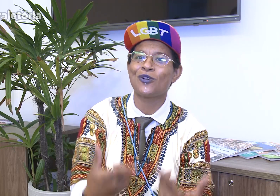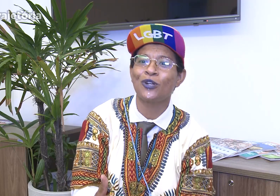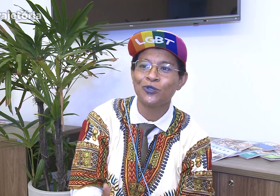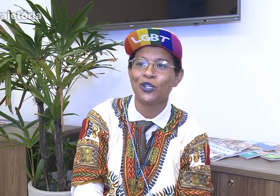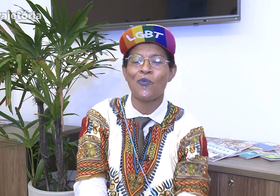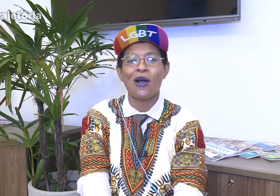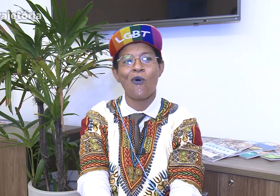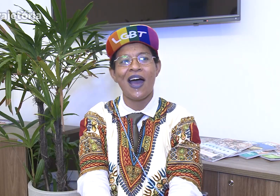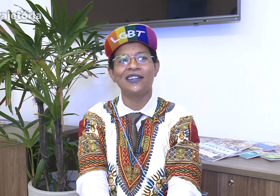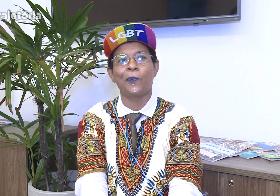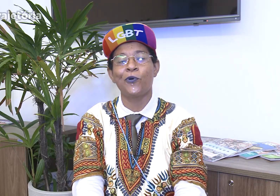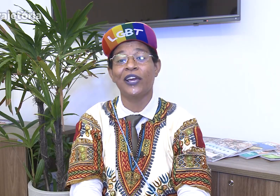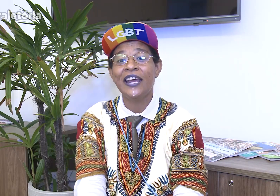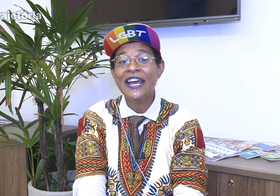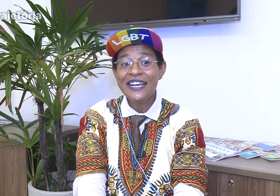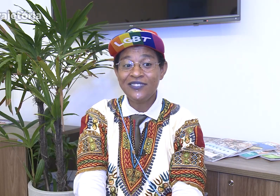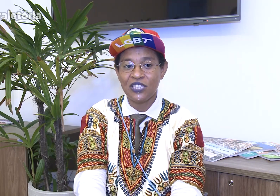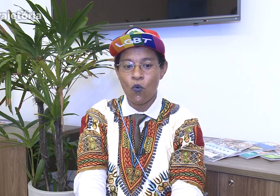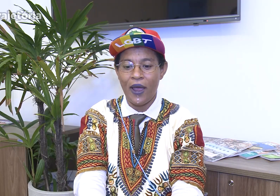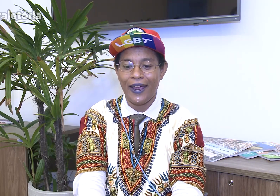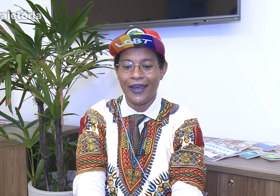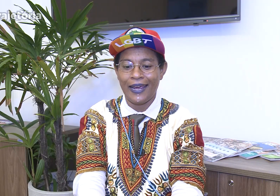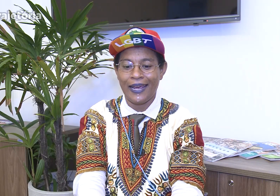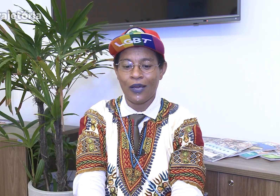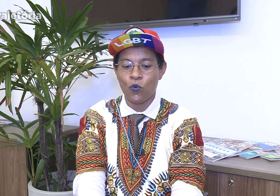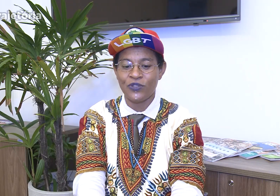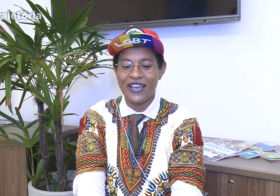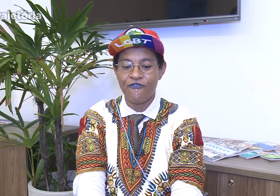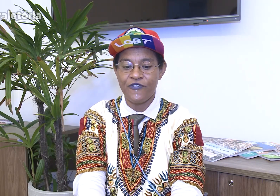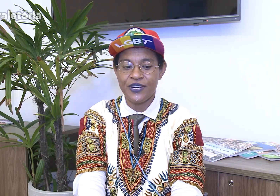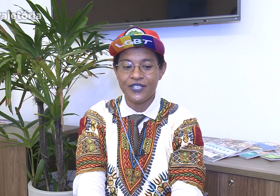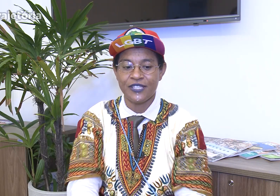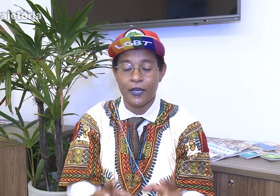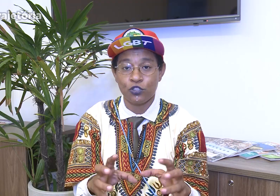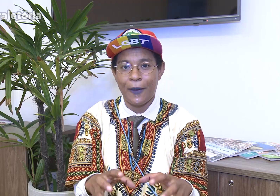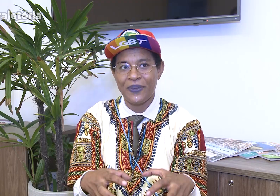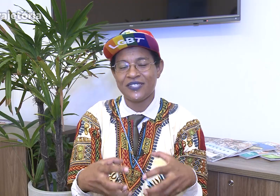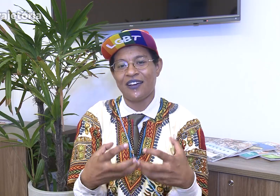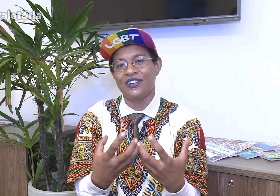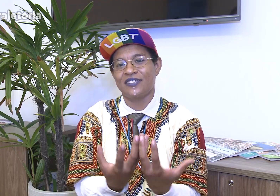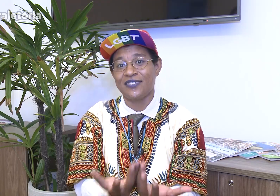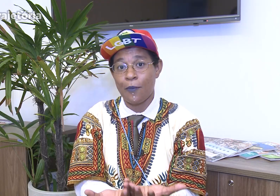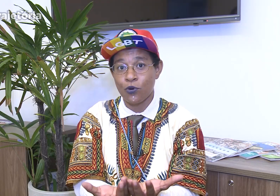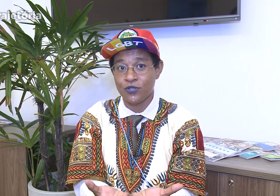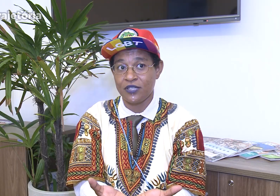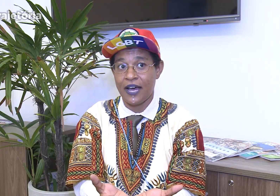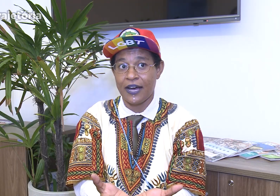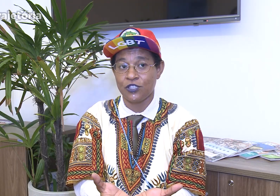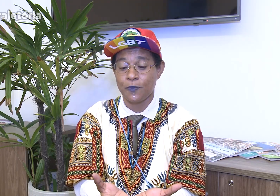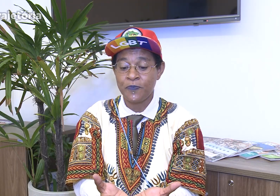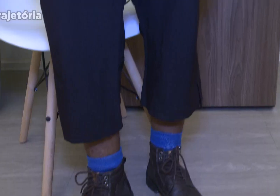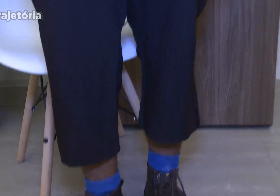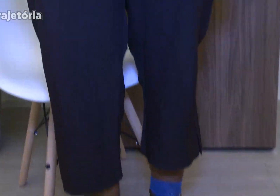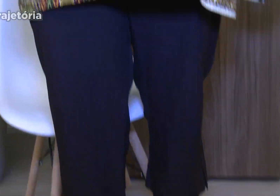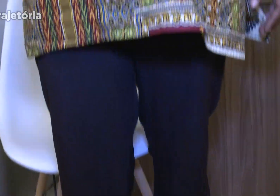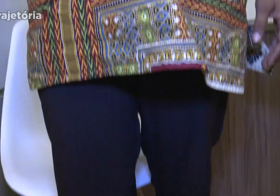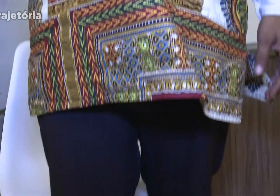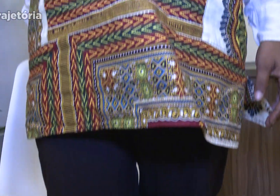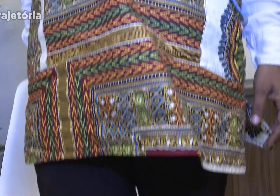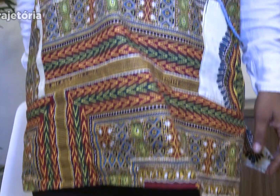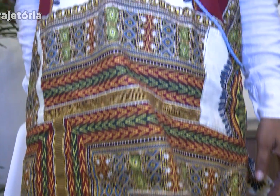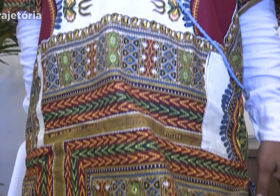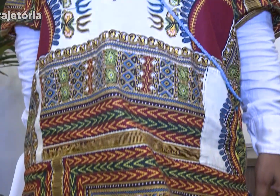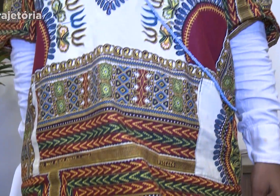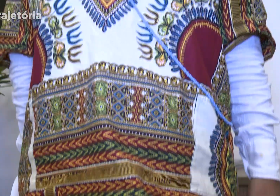que na minha escola não tem uma quadra? Porque então, eu, na infância, eu já pensava nessas cabulosidades. A imagem